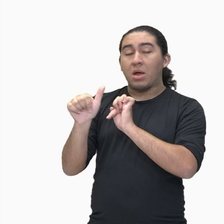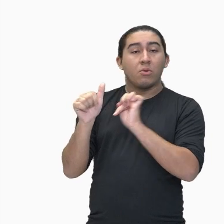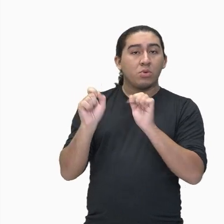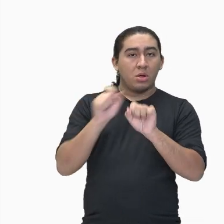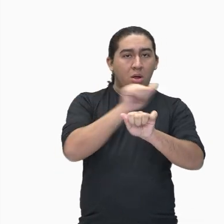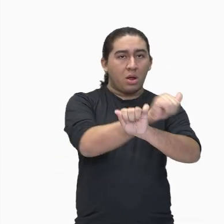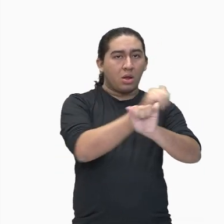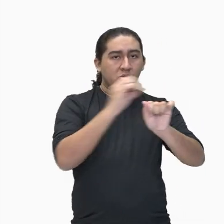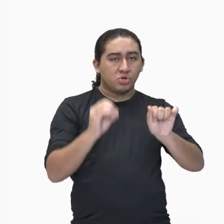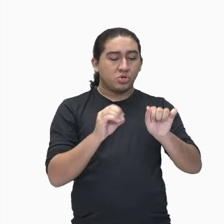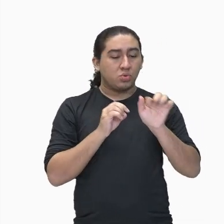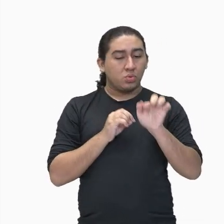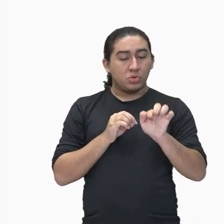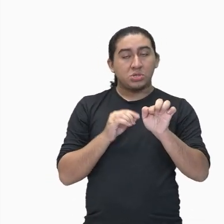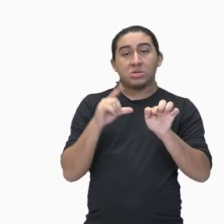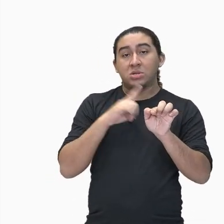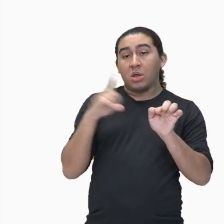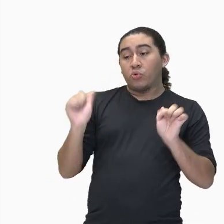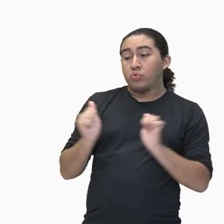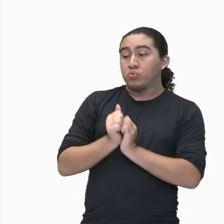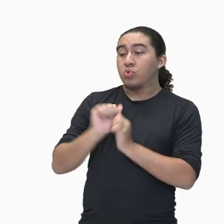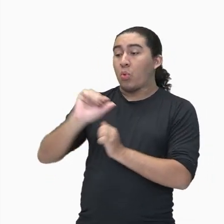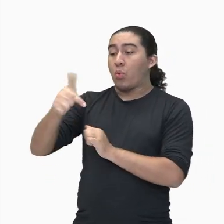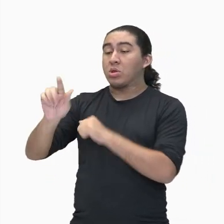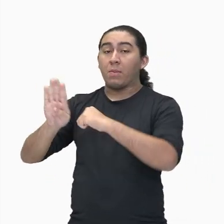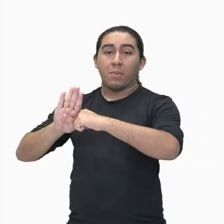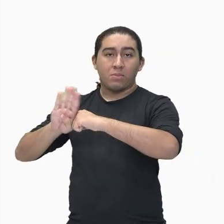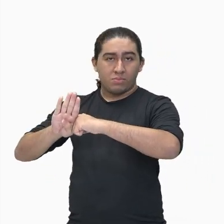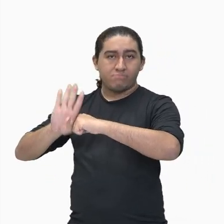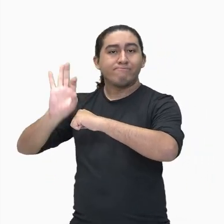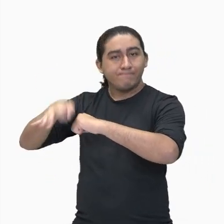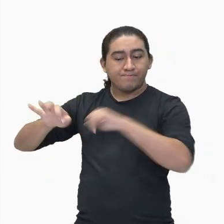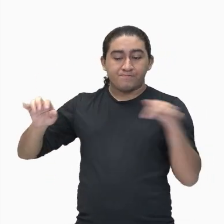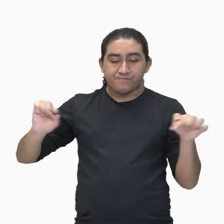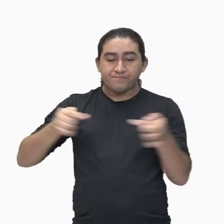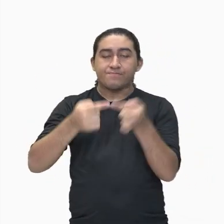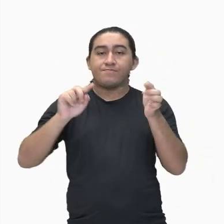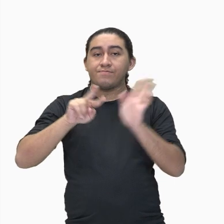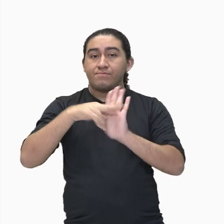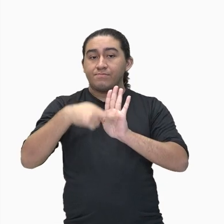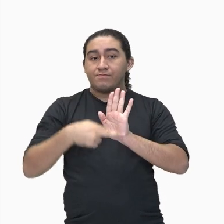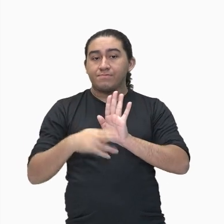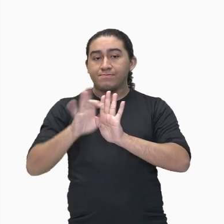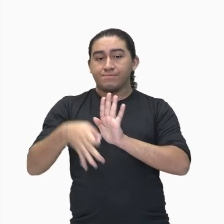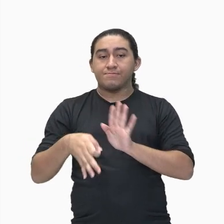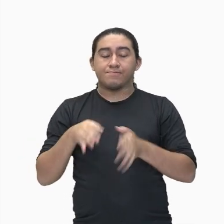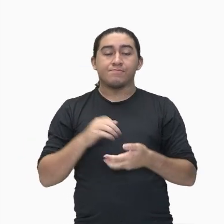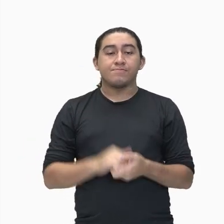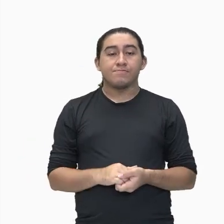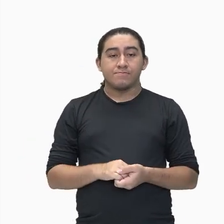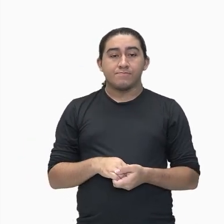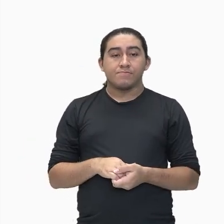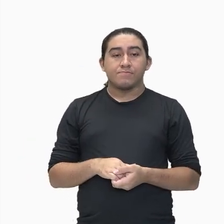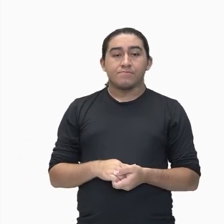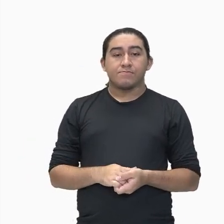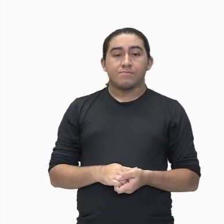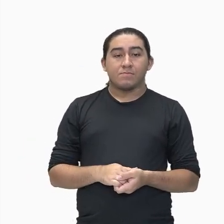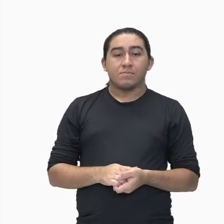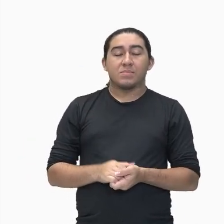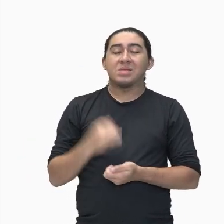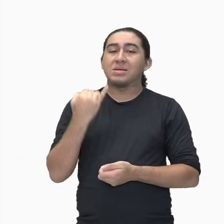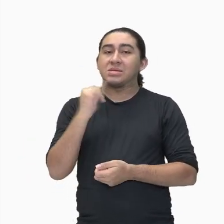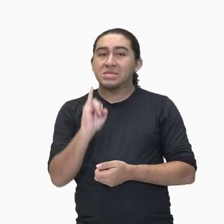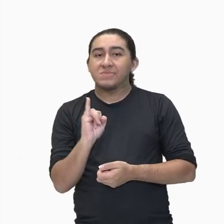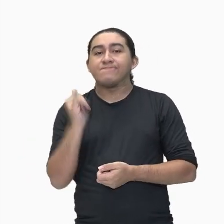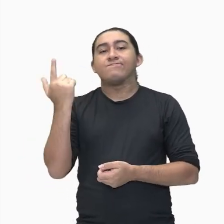né, que vem acompanhando, torna-se um substantivo. Então, eu poderia colocar os sonhos, se eu tivesse dificuldade